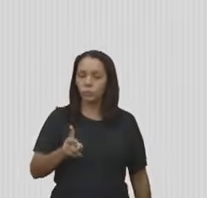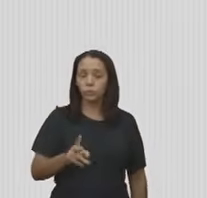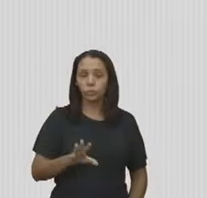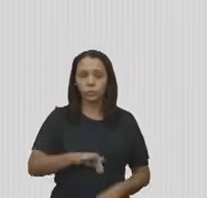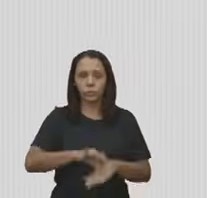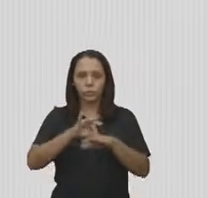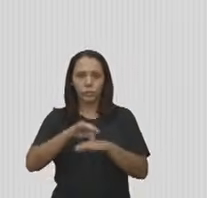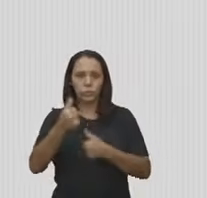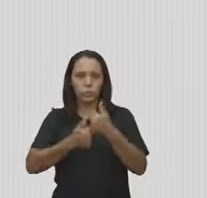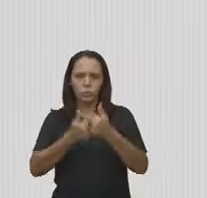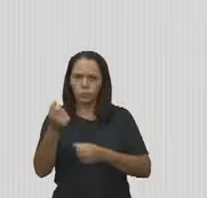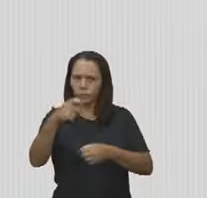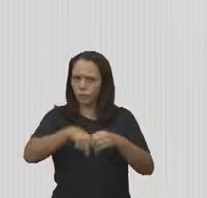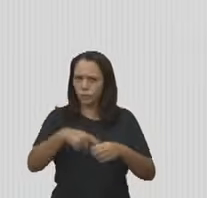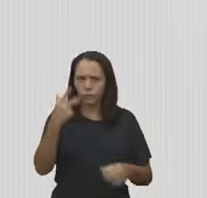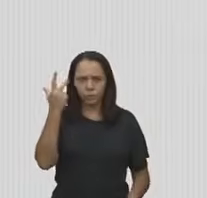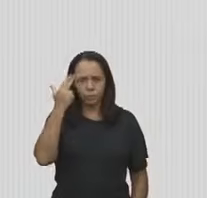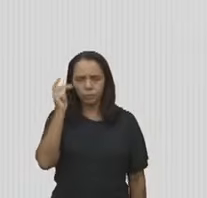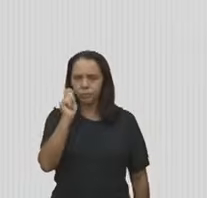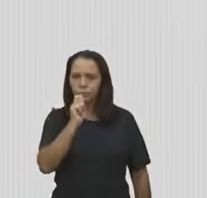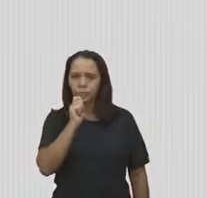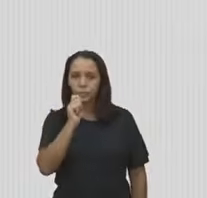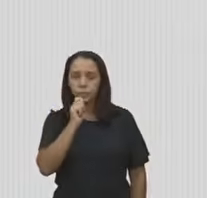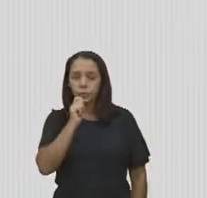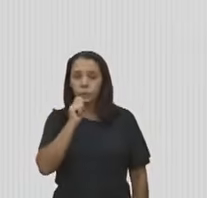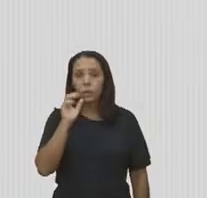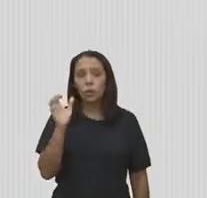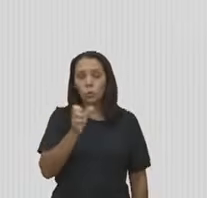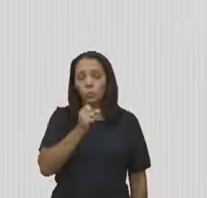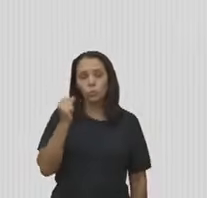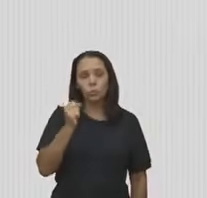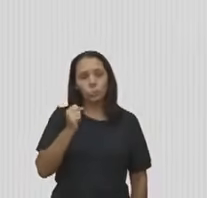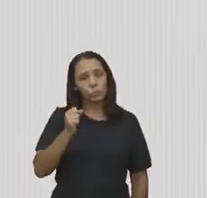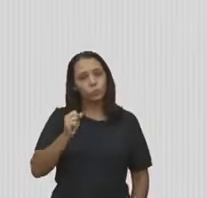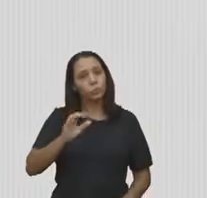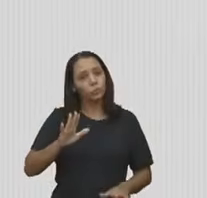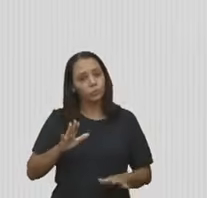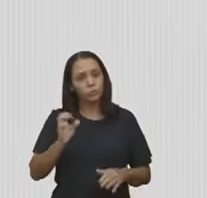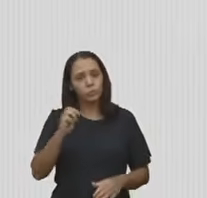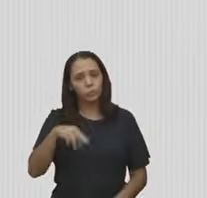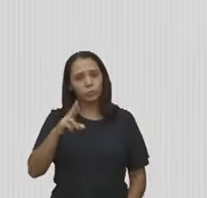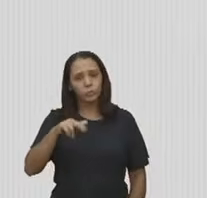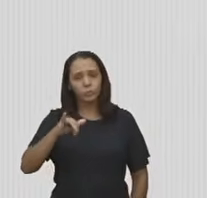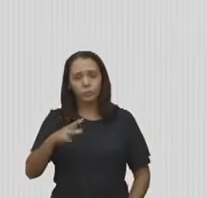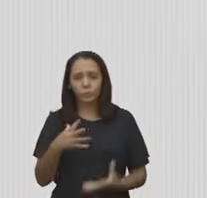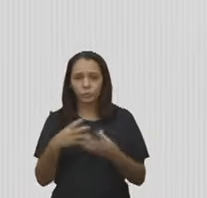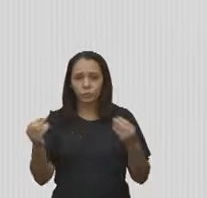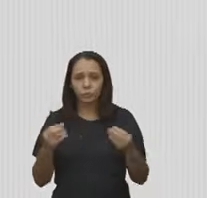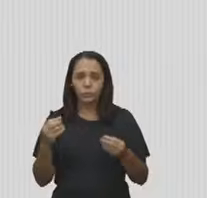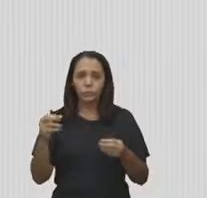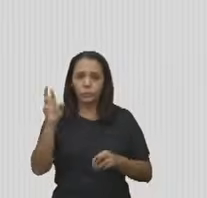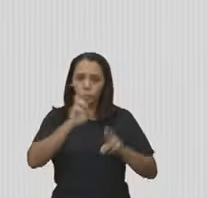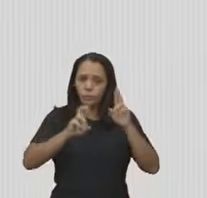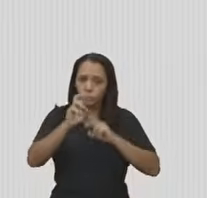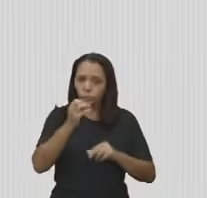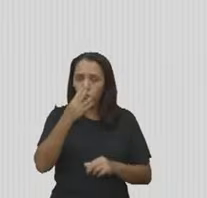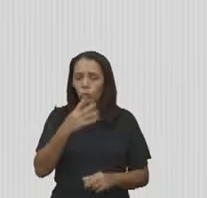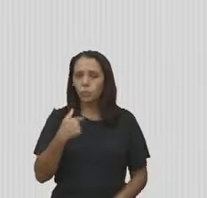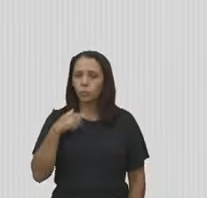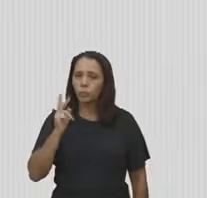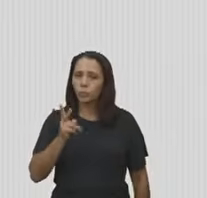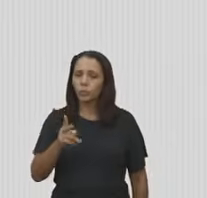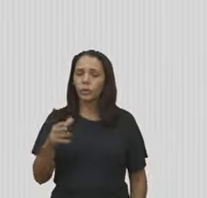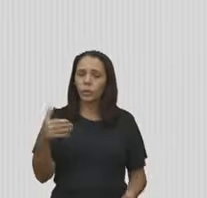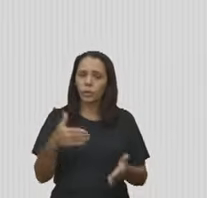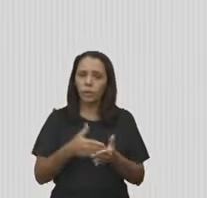carne e o arroz ainda não voltaram ao normal. O suco continua concentrado. E o mingau sumiu. Fiscalizar funciona e eu não vou arredar o pé até o prato